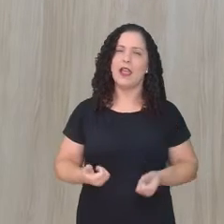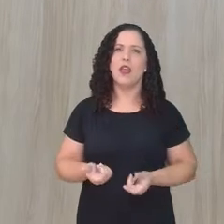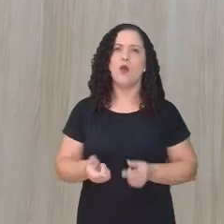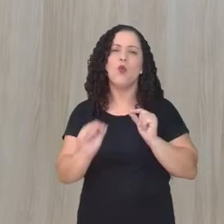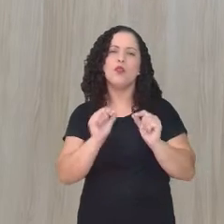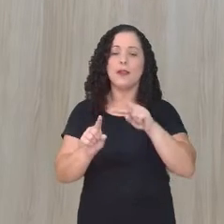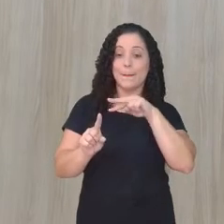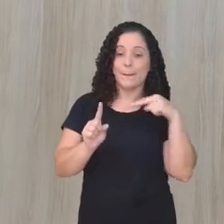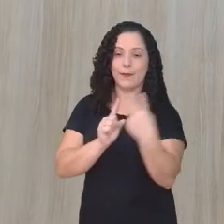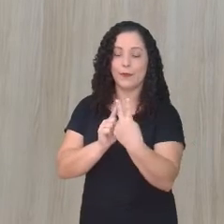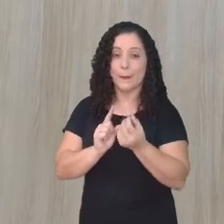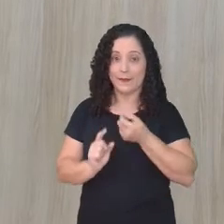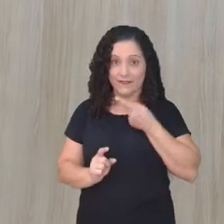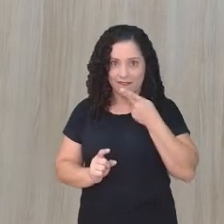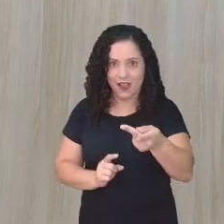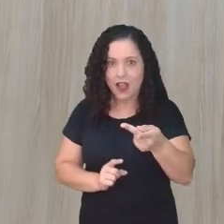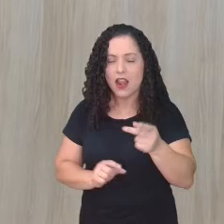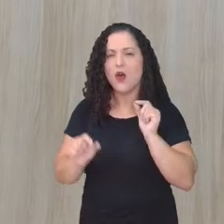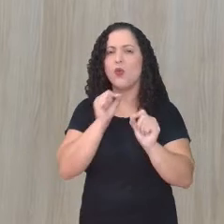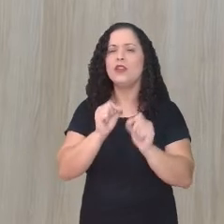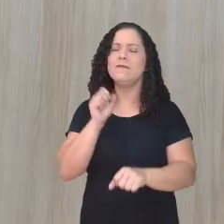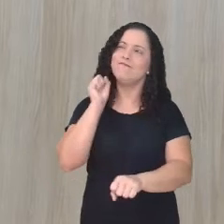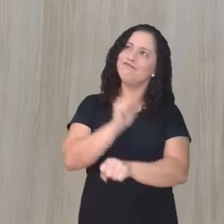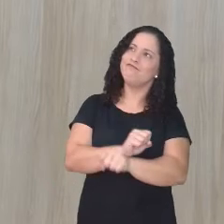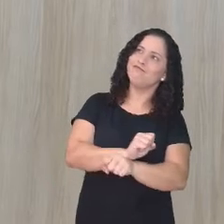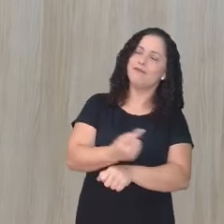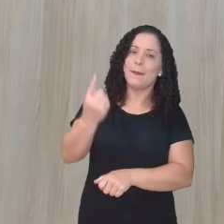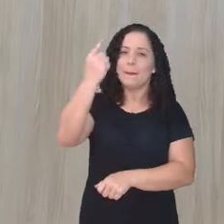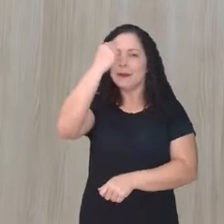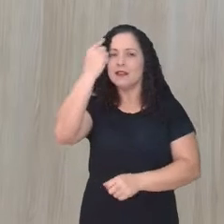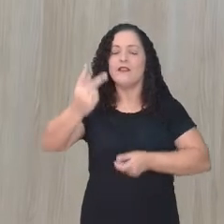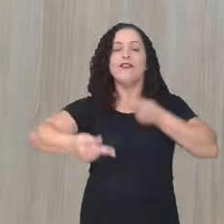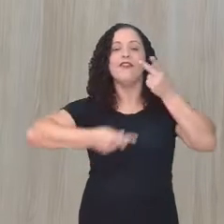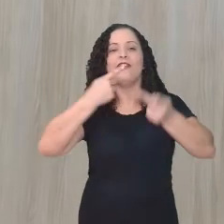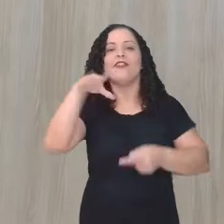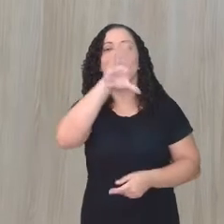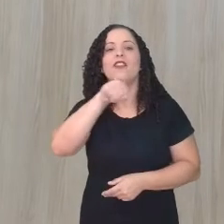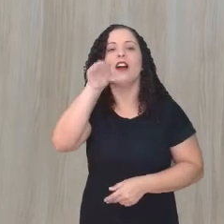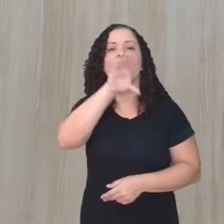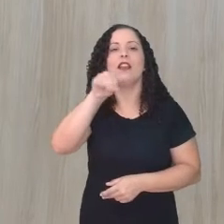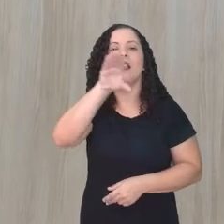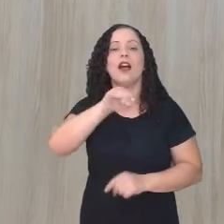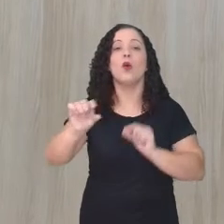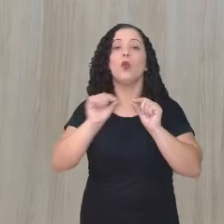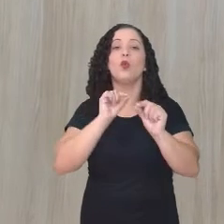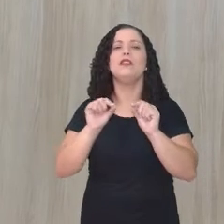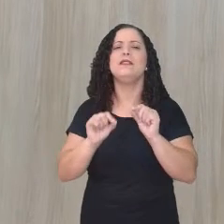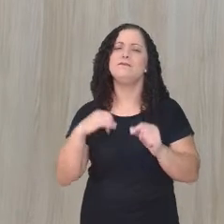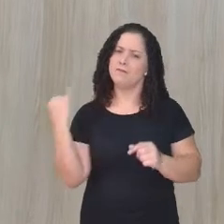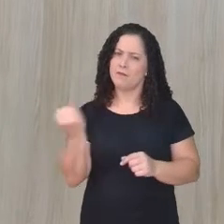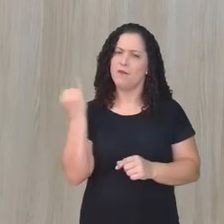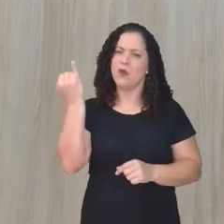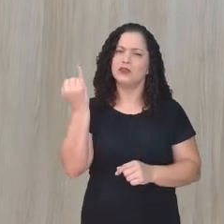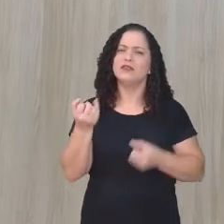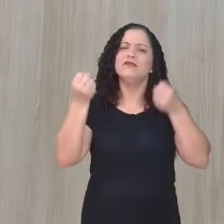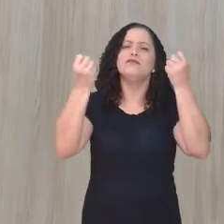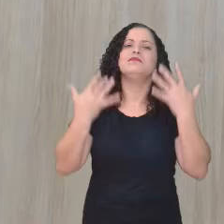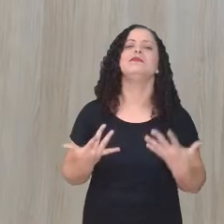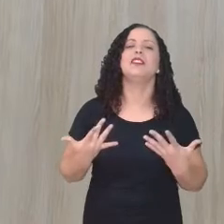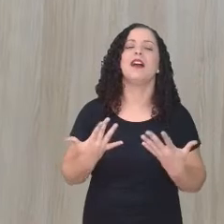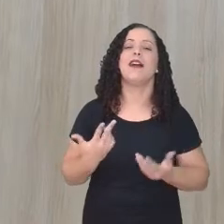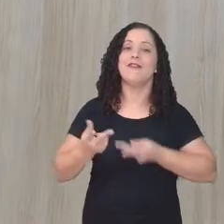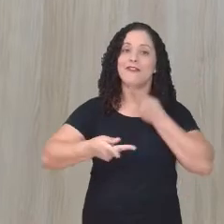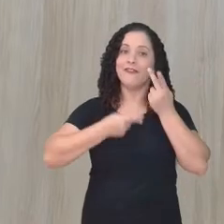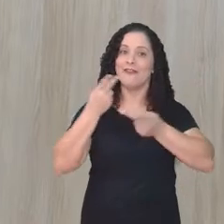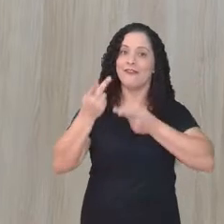vista, devemos pensar no que é que vamos falar. O que é que interessa a essa pessoa que está, não é, ali